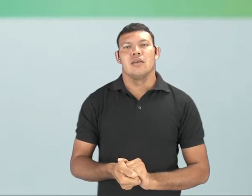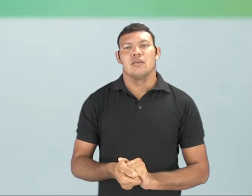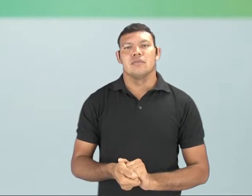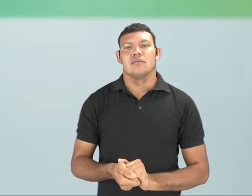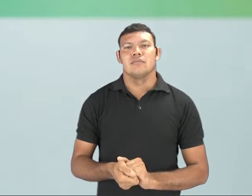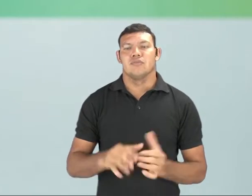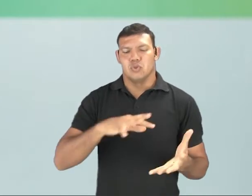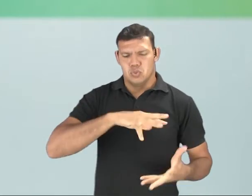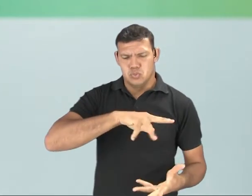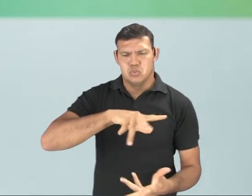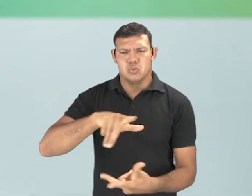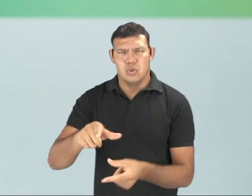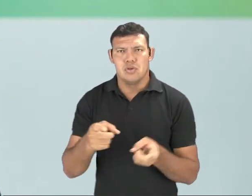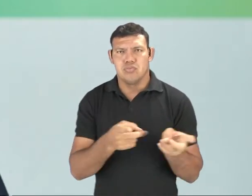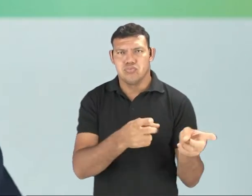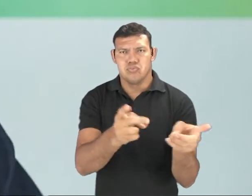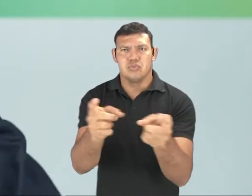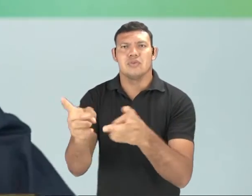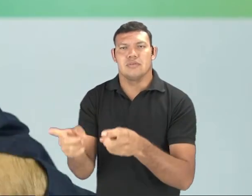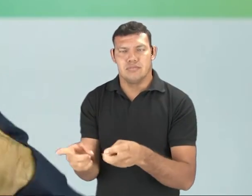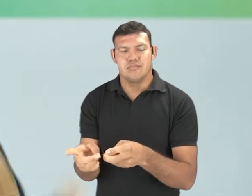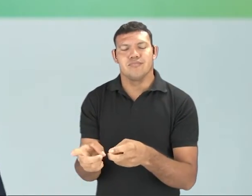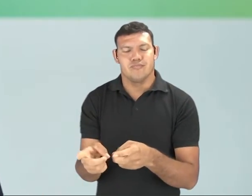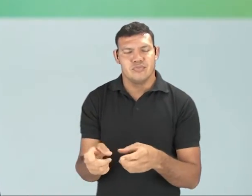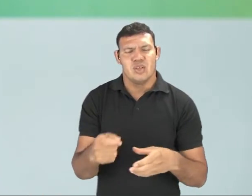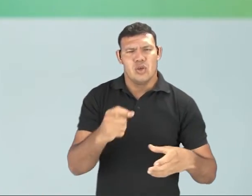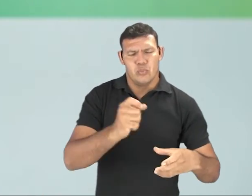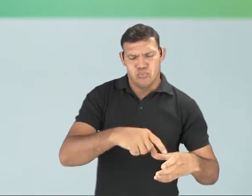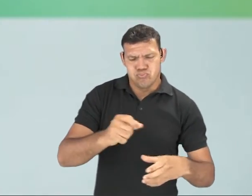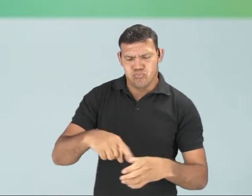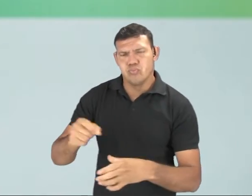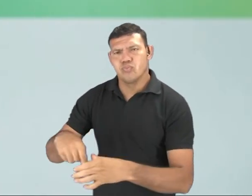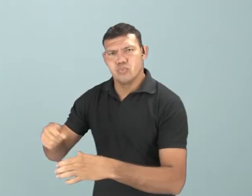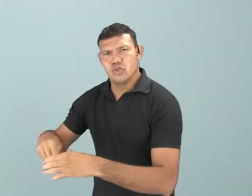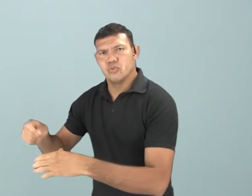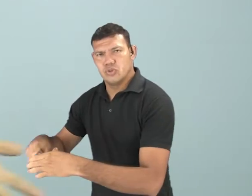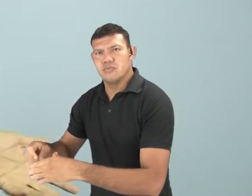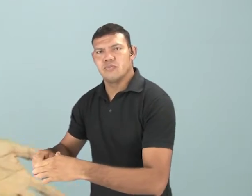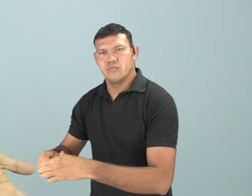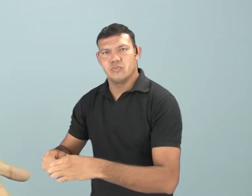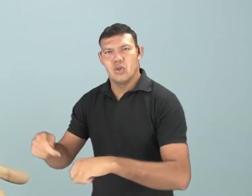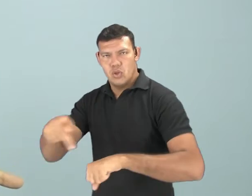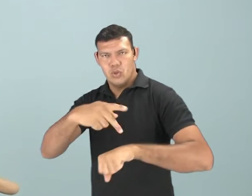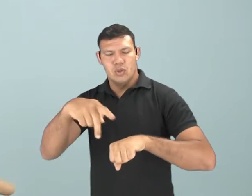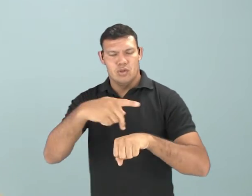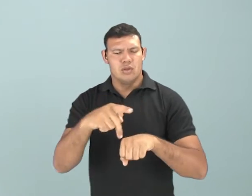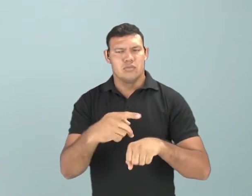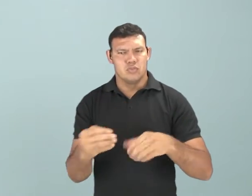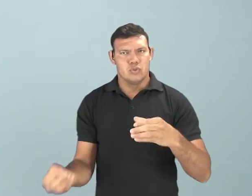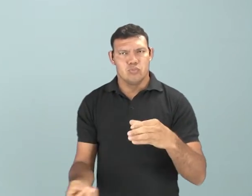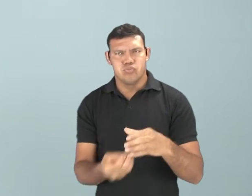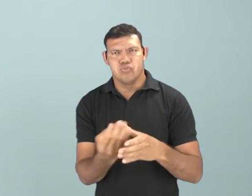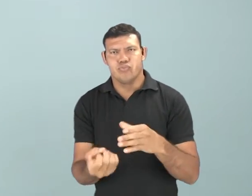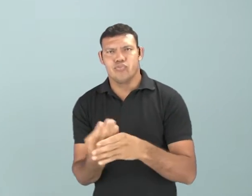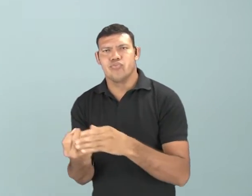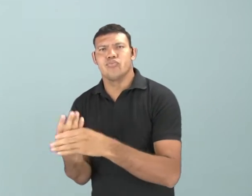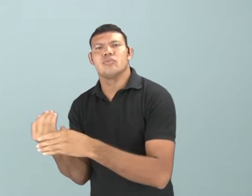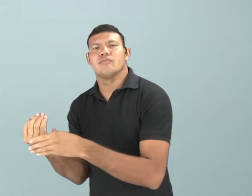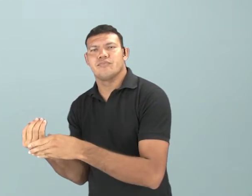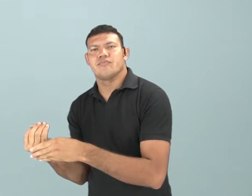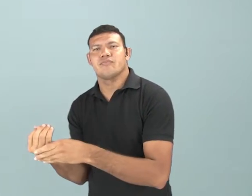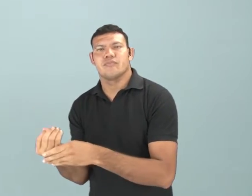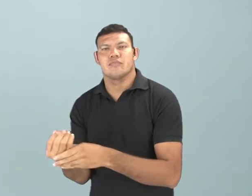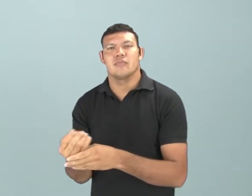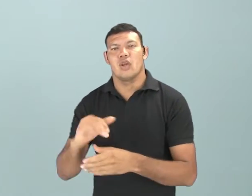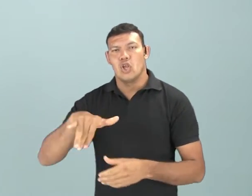mercado mundial passa a ser o produto que é mais implementado naquele país. Então, quando a gente pega o caso do Brasil, temos o caso